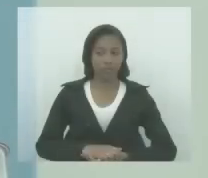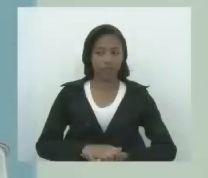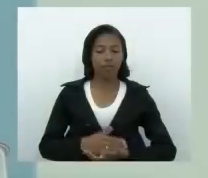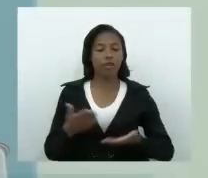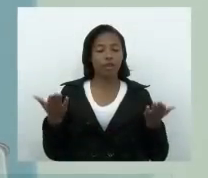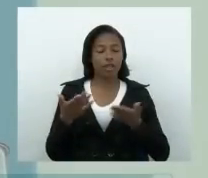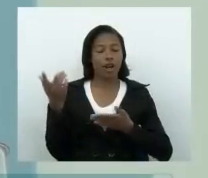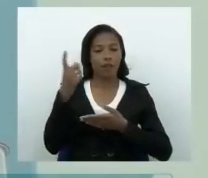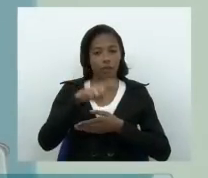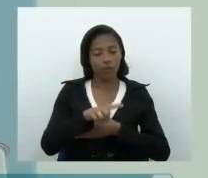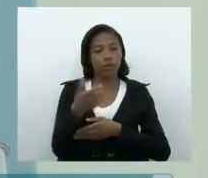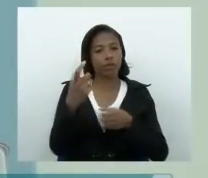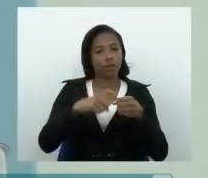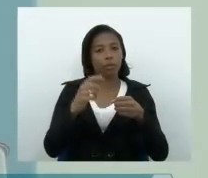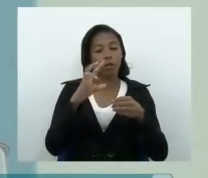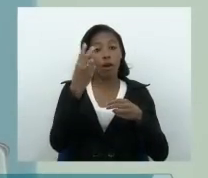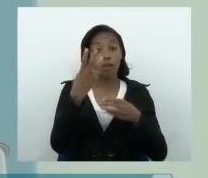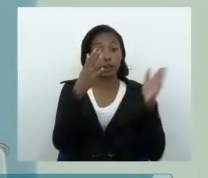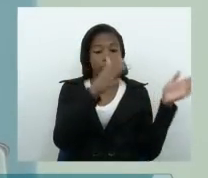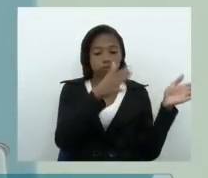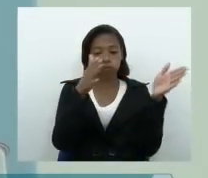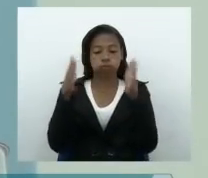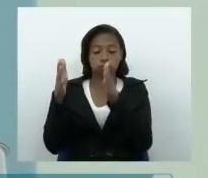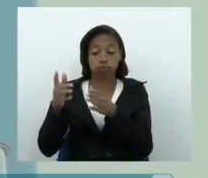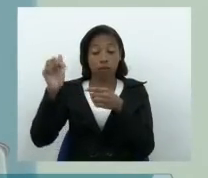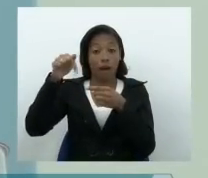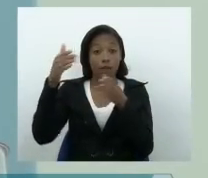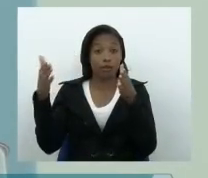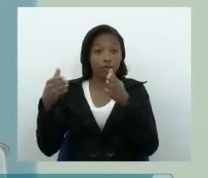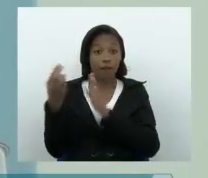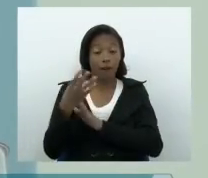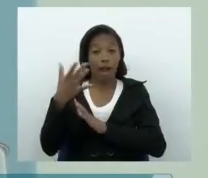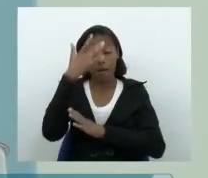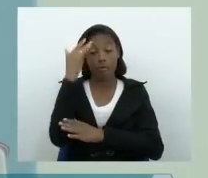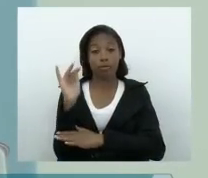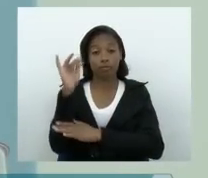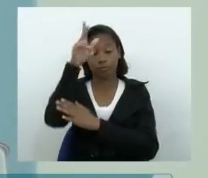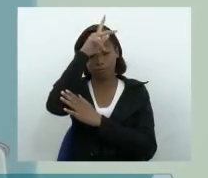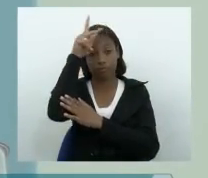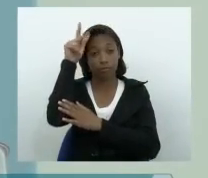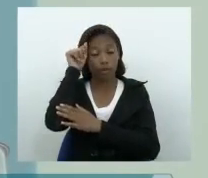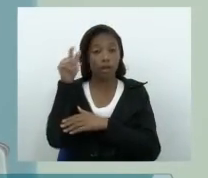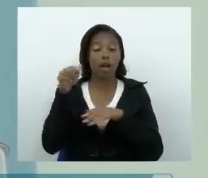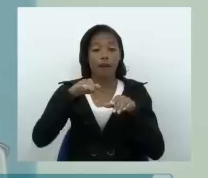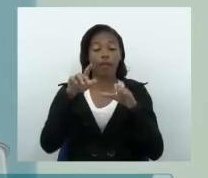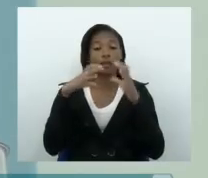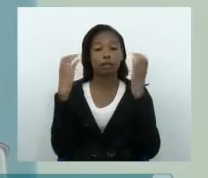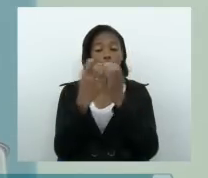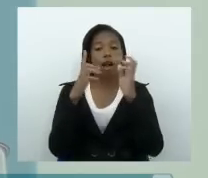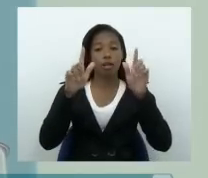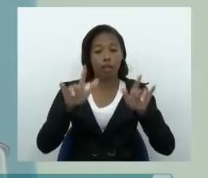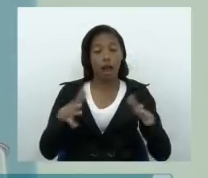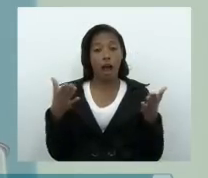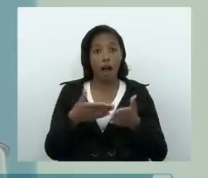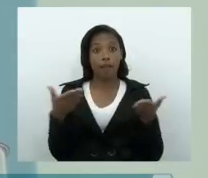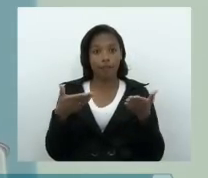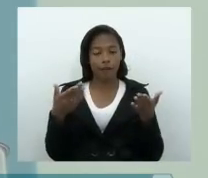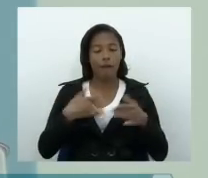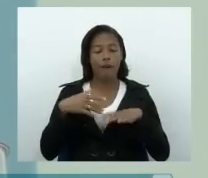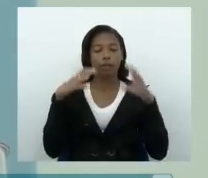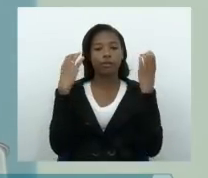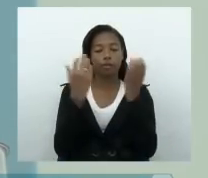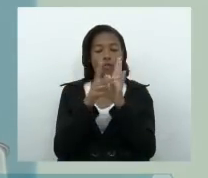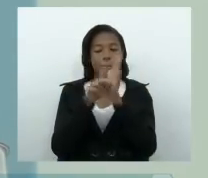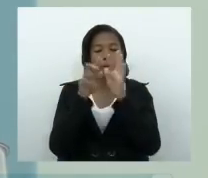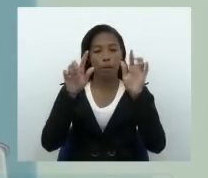De volta então com o terceiro bloco aqui com o debate entre os candidatos a prefeito da cidade de Guarulhos. Você assiste esse debate ao vivo aqui pela TV Câmara